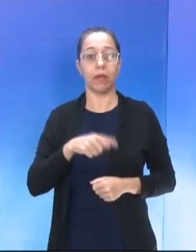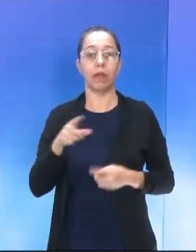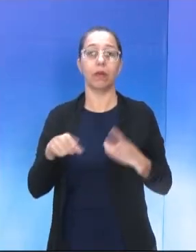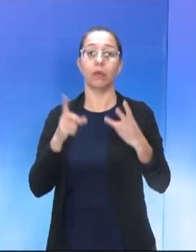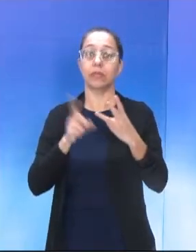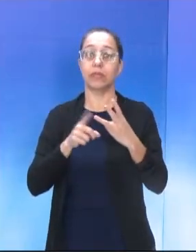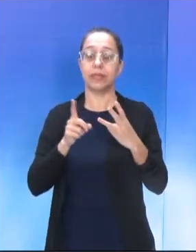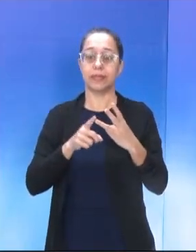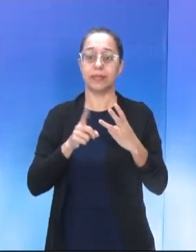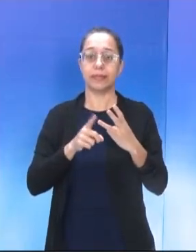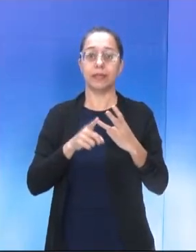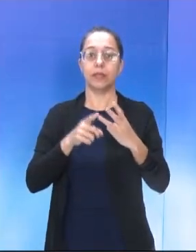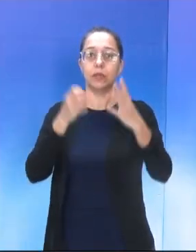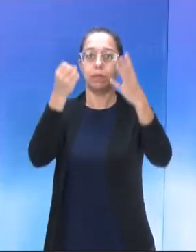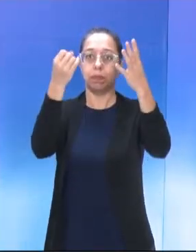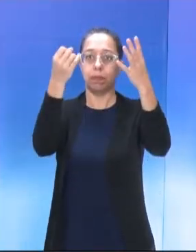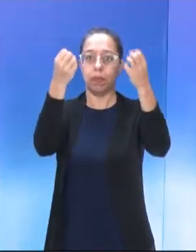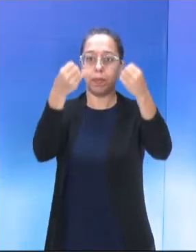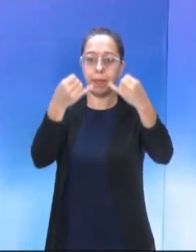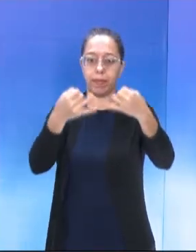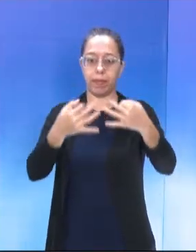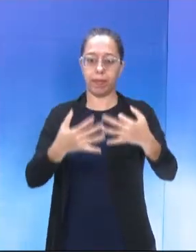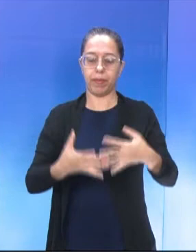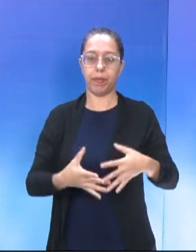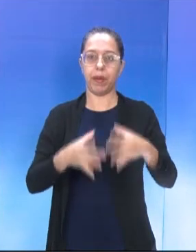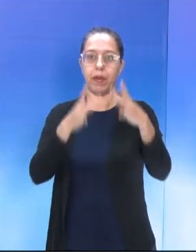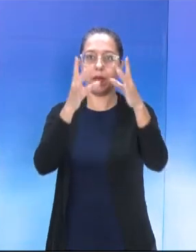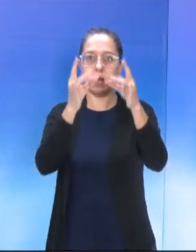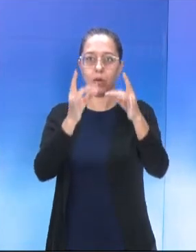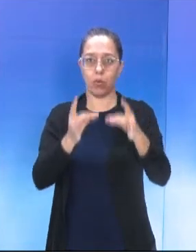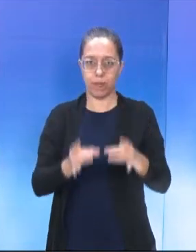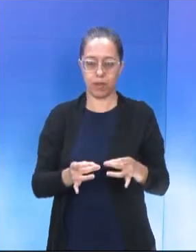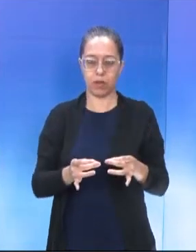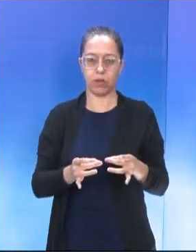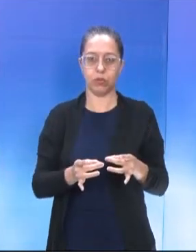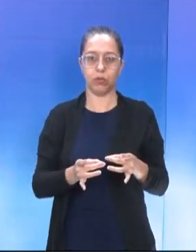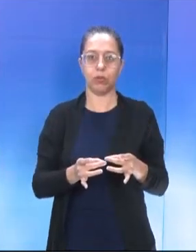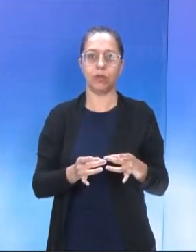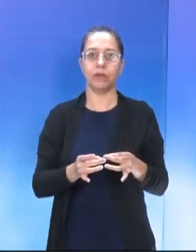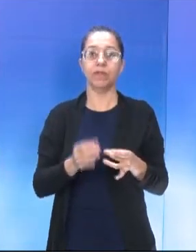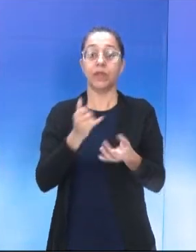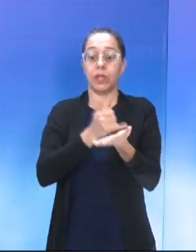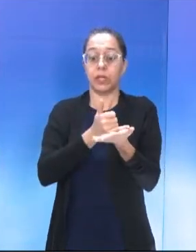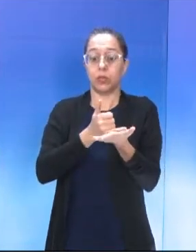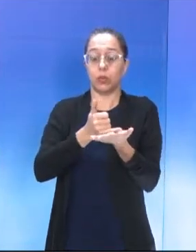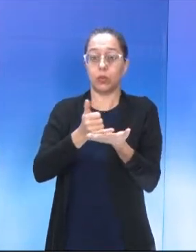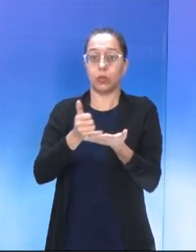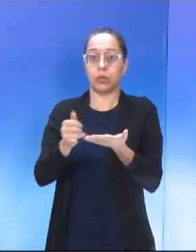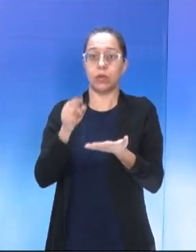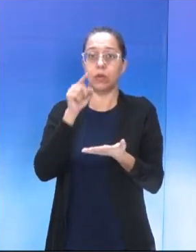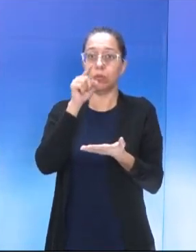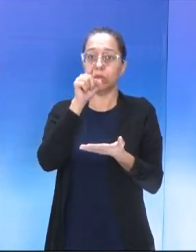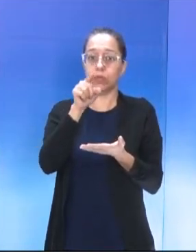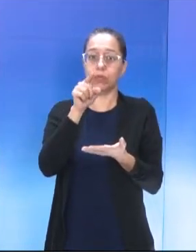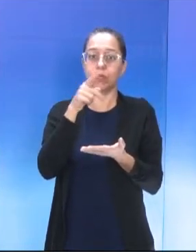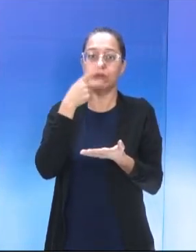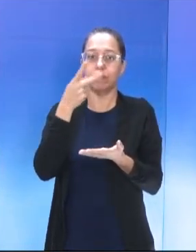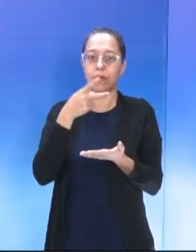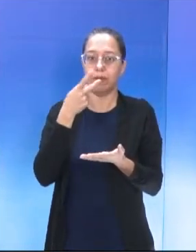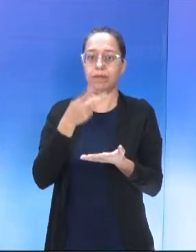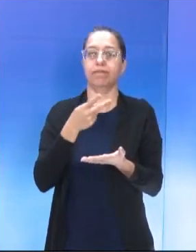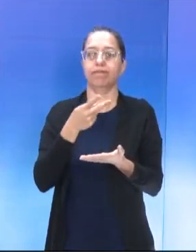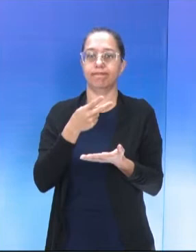terceiro ponto de argumento. Na introdução, você vai só escrever o envolvimento da sociedade no